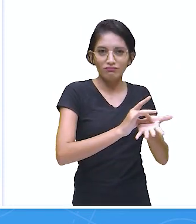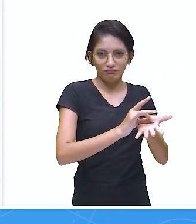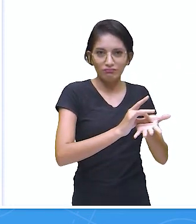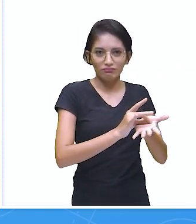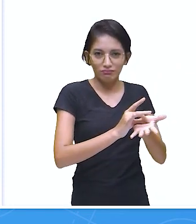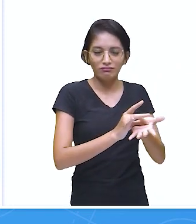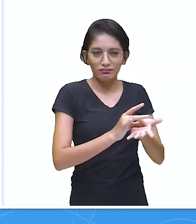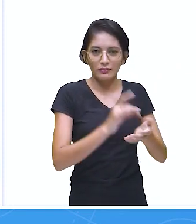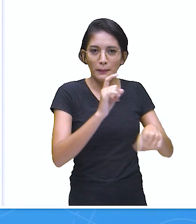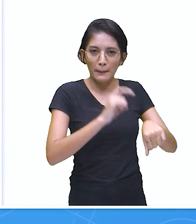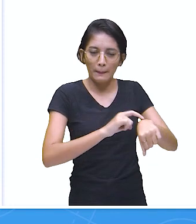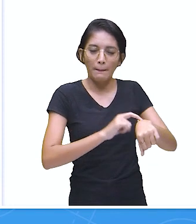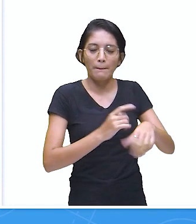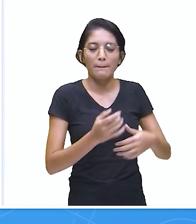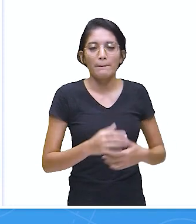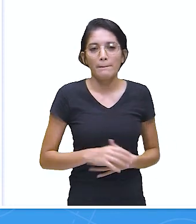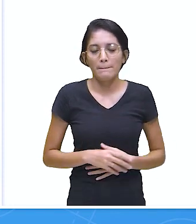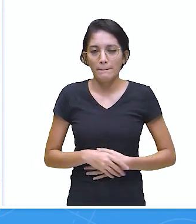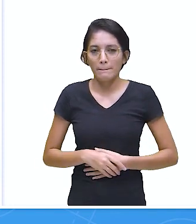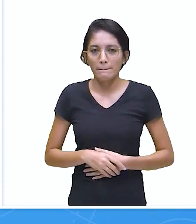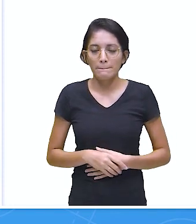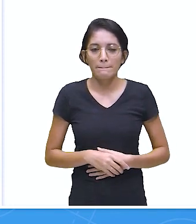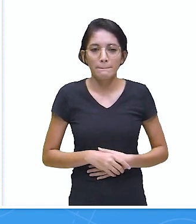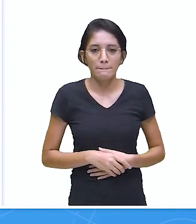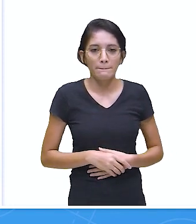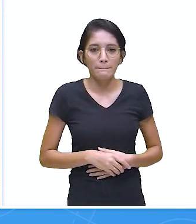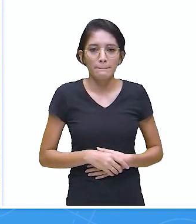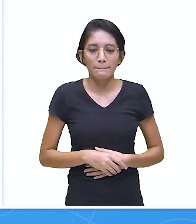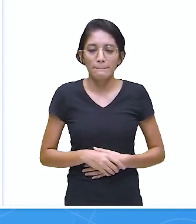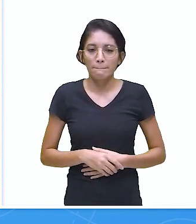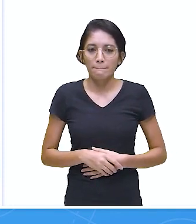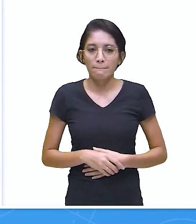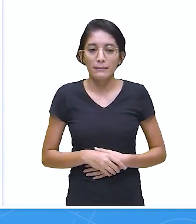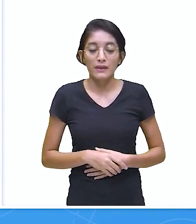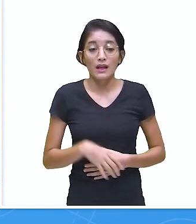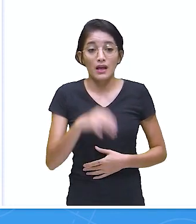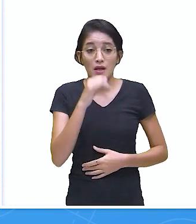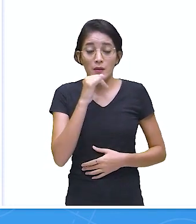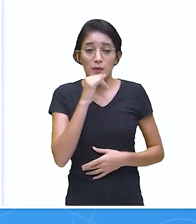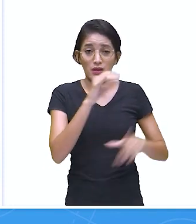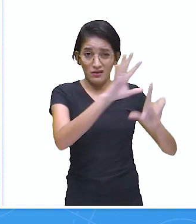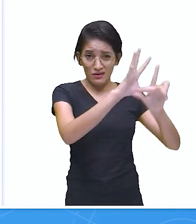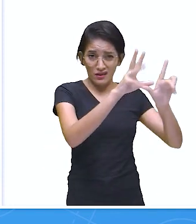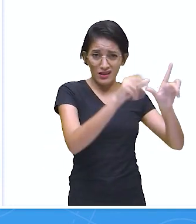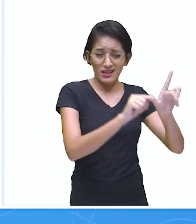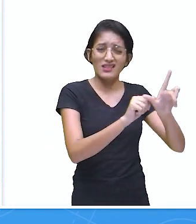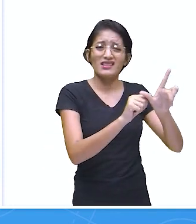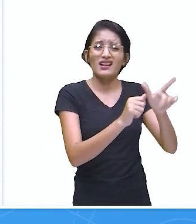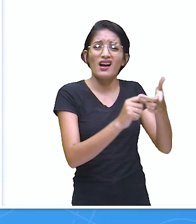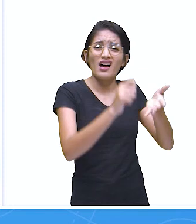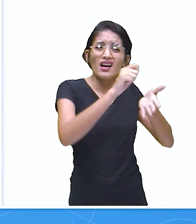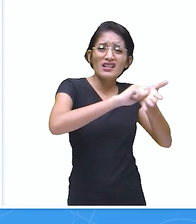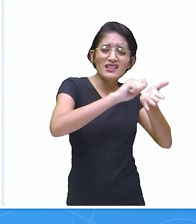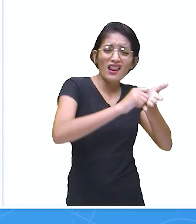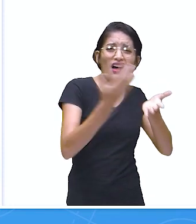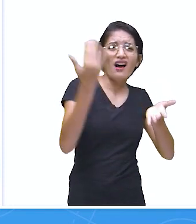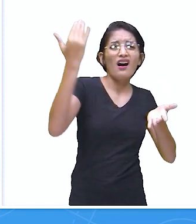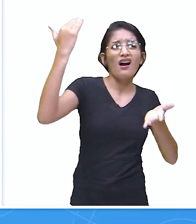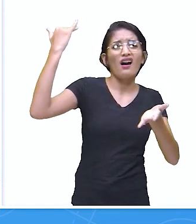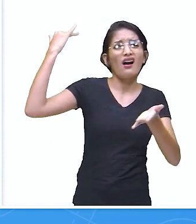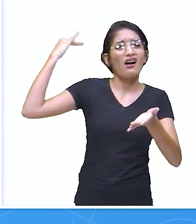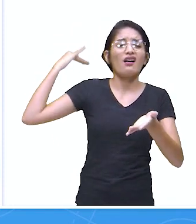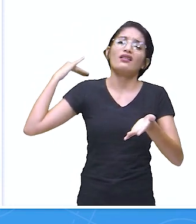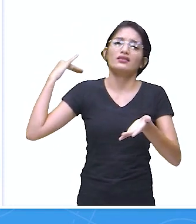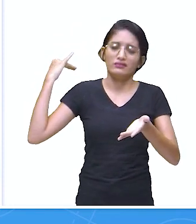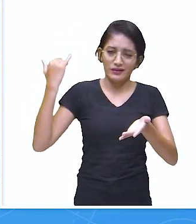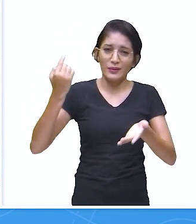aí o que é atemporal. Muito bem. Então, se um cartoon foi feito lá nos anos 40 e